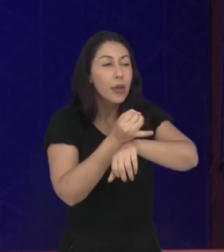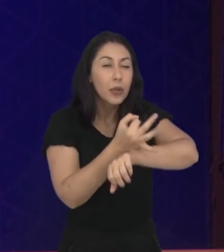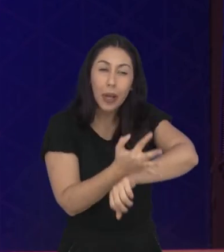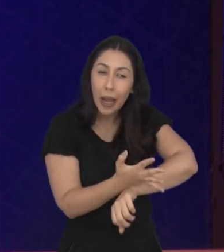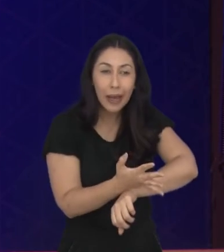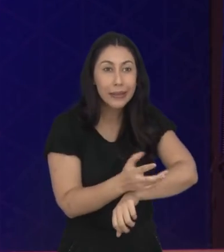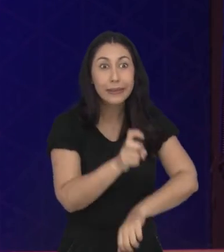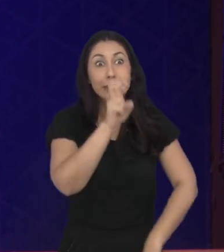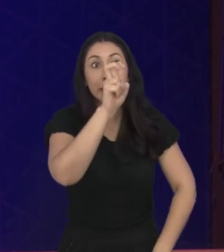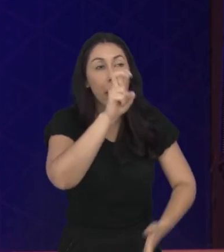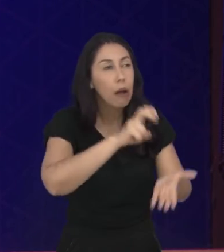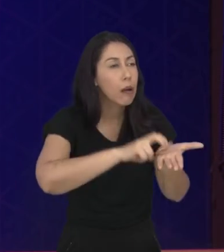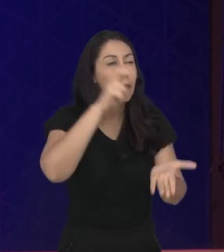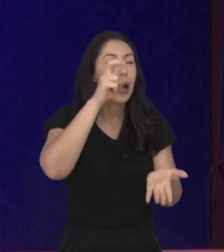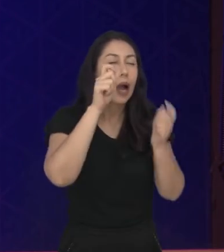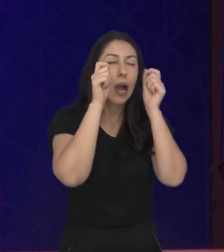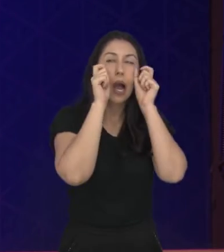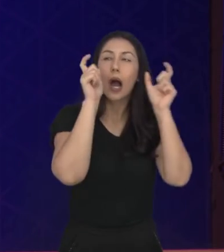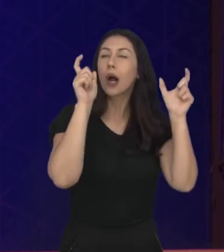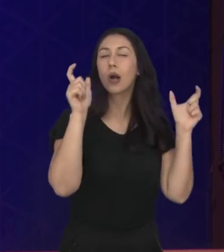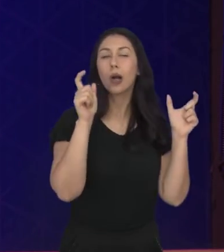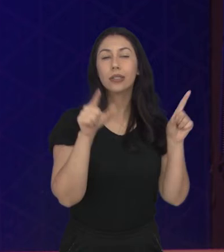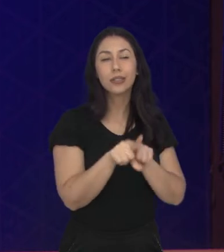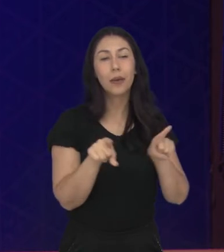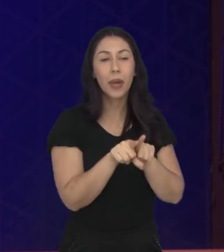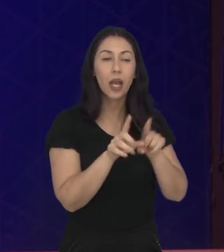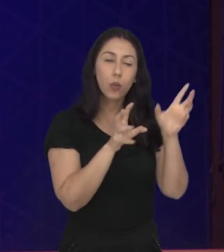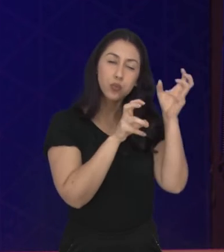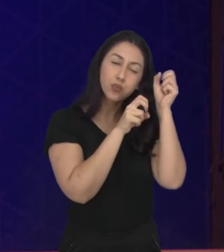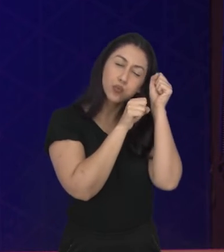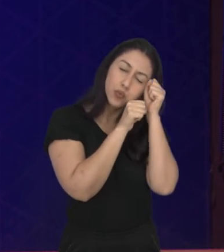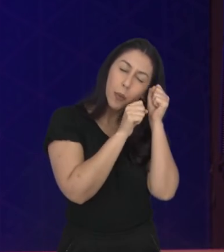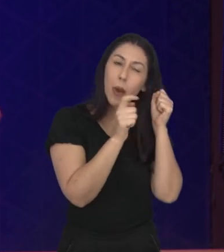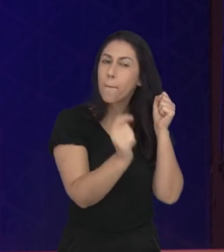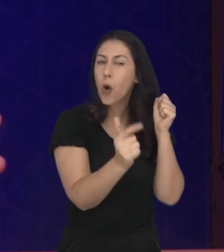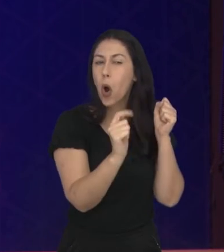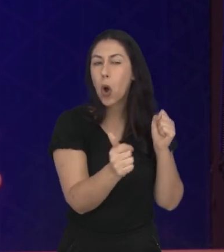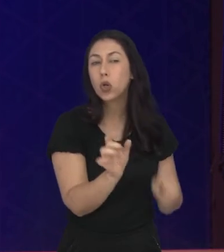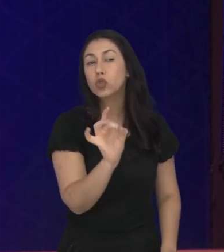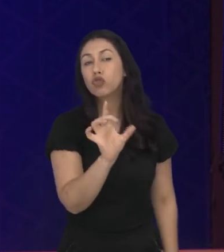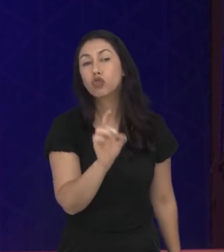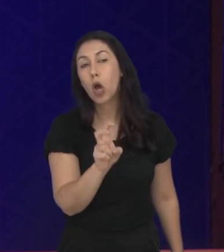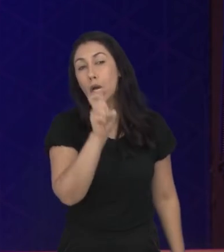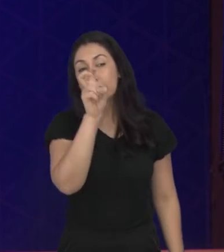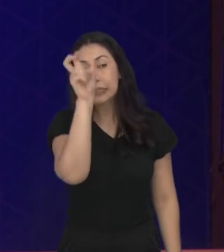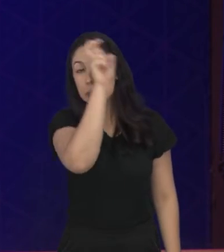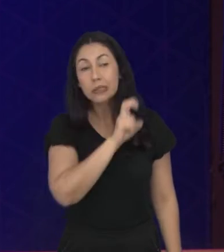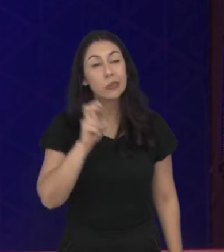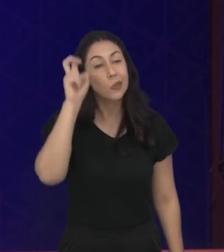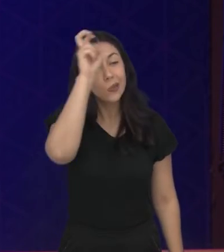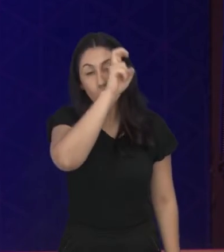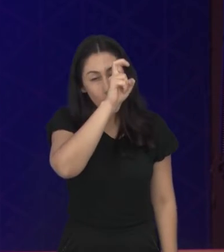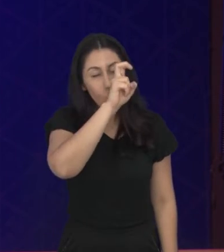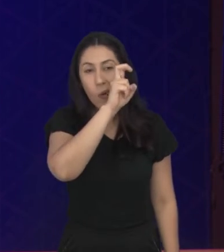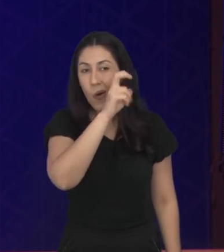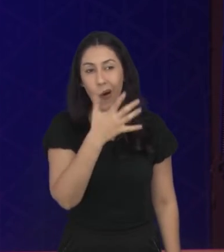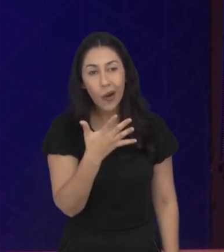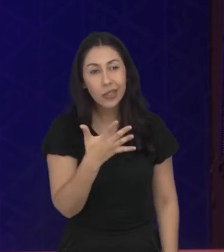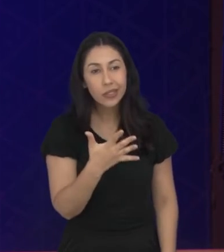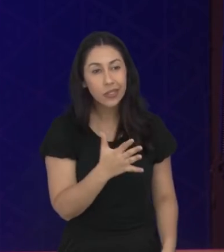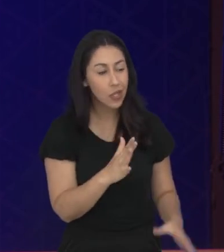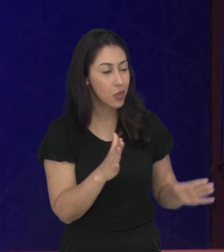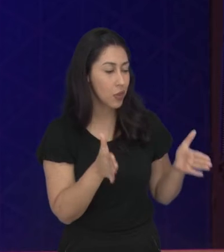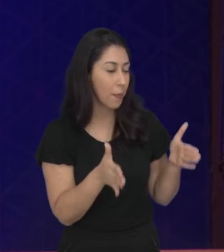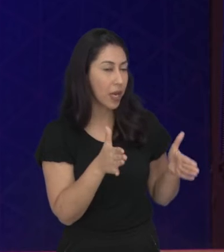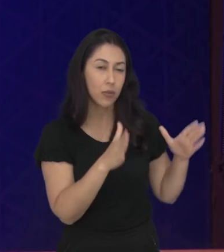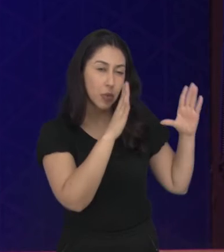do galo e, assim, dormirem pouco, às vezes 5 horas por noite, é realmente comprovado.